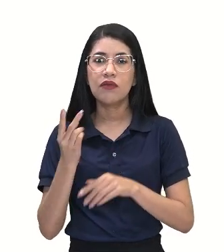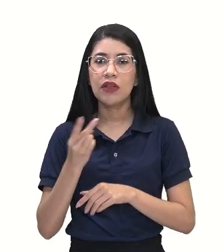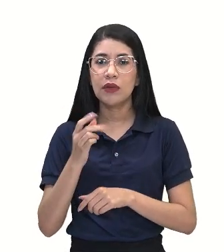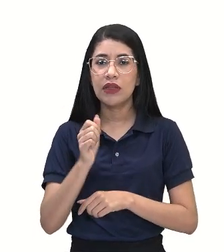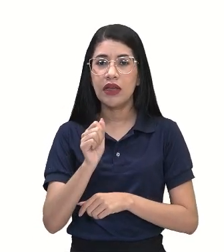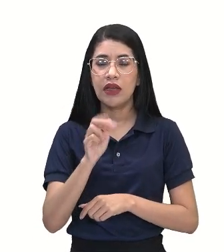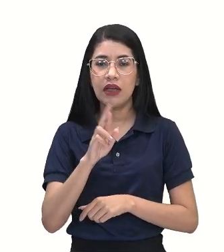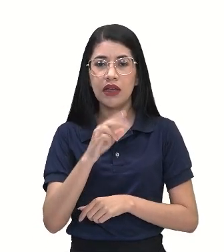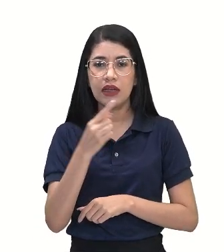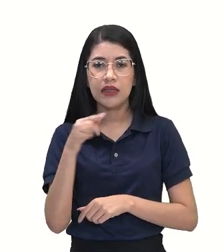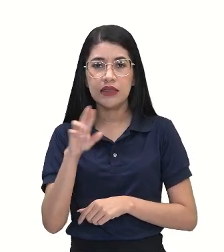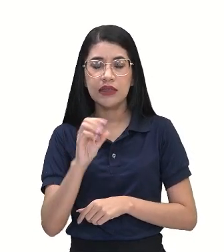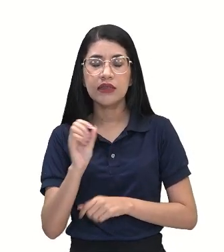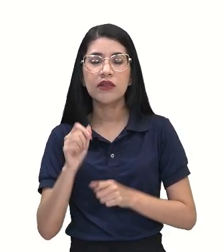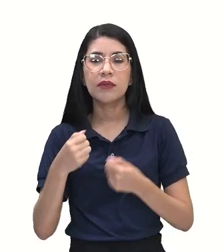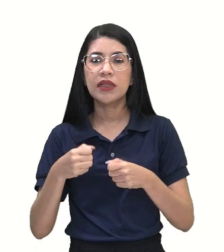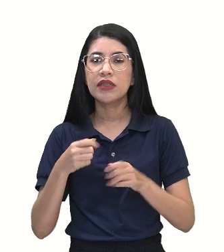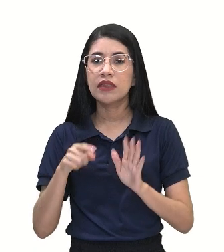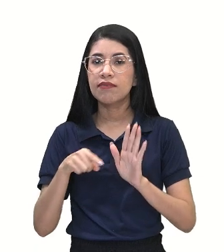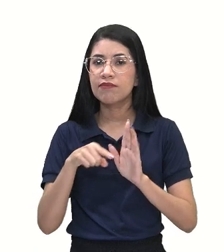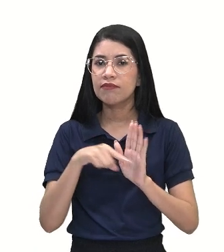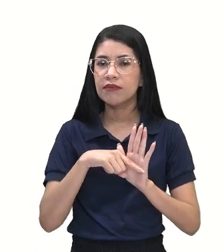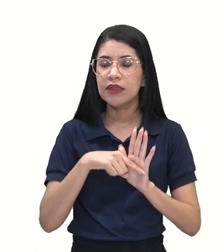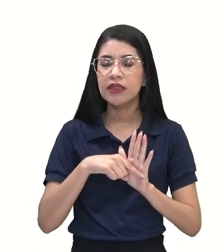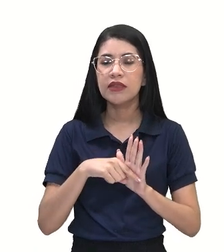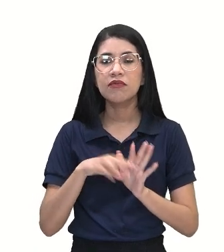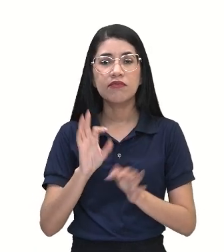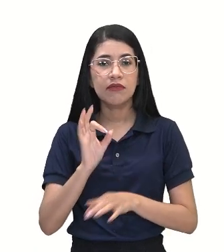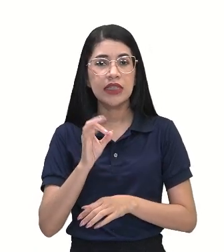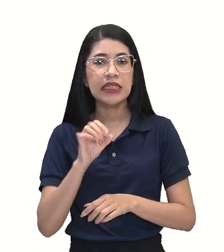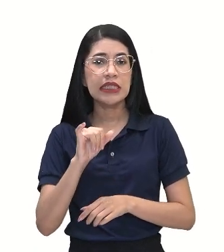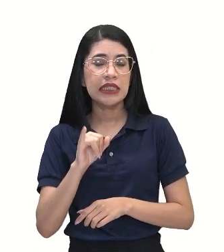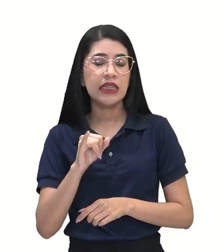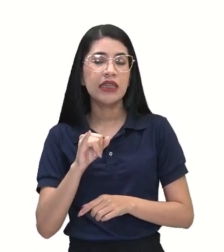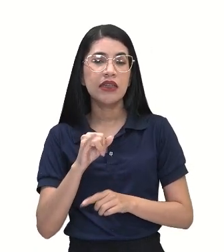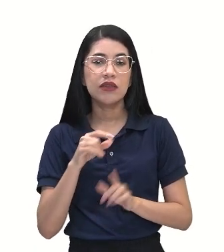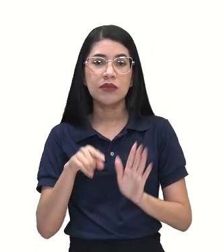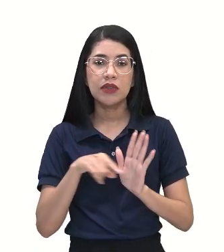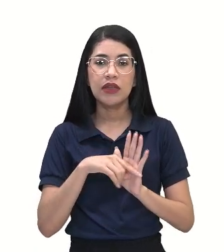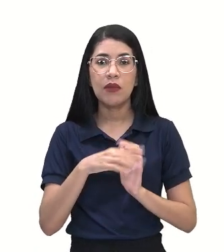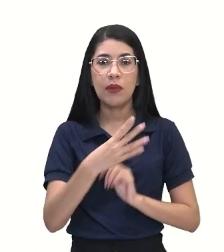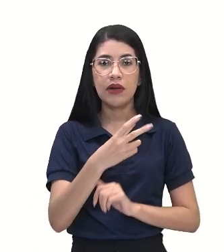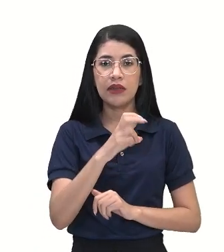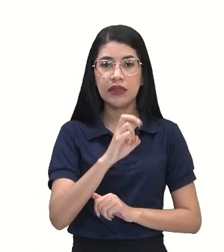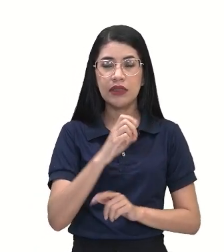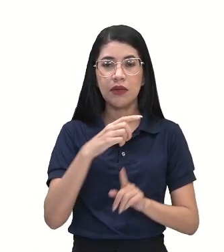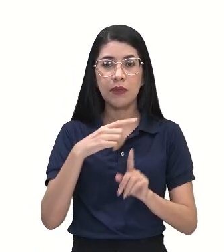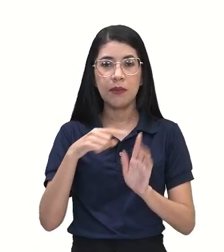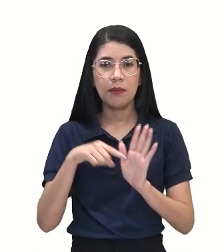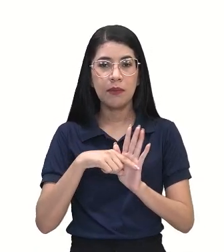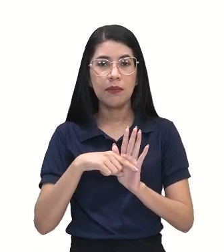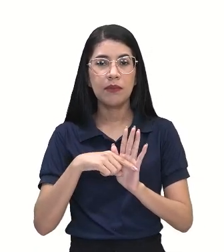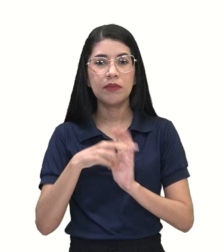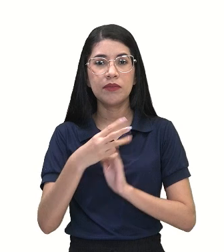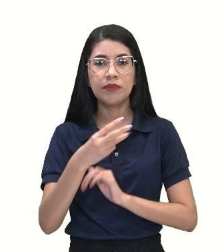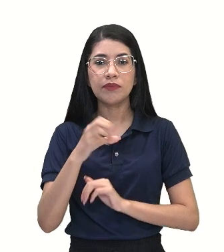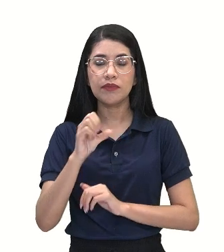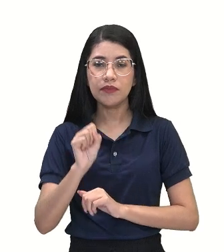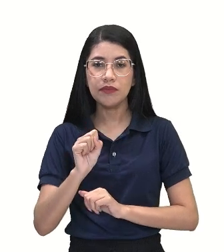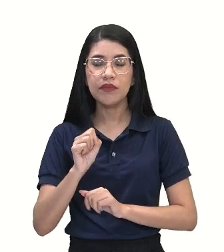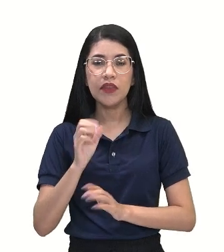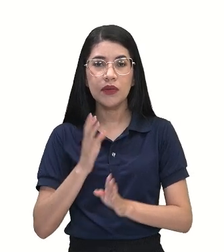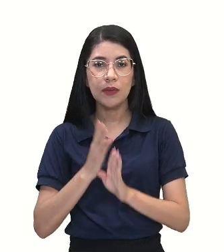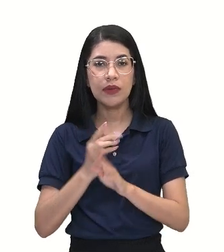subtrair. Exatamente. Se você subtrair 45 menos 38, você vai encontrar o 7, que é a razão. Se você